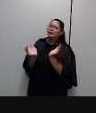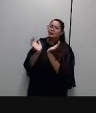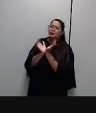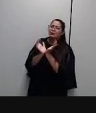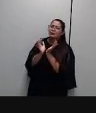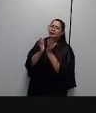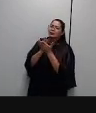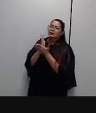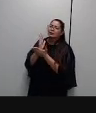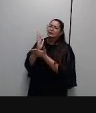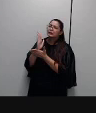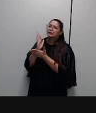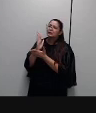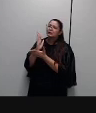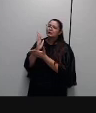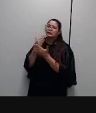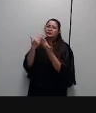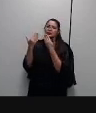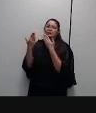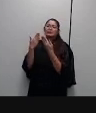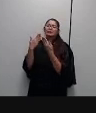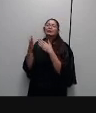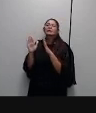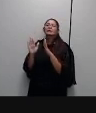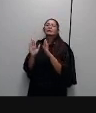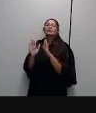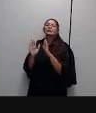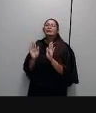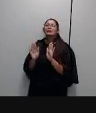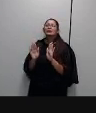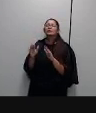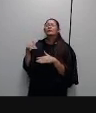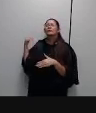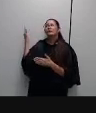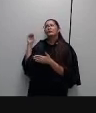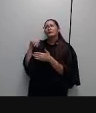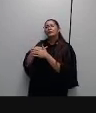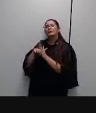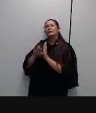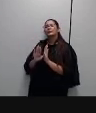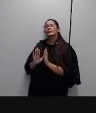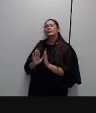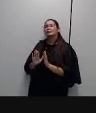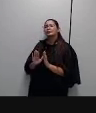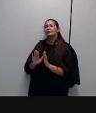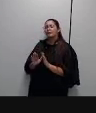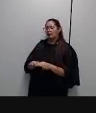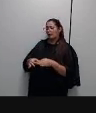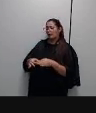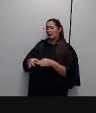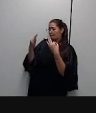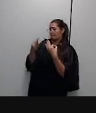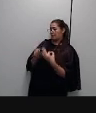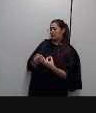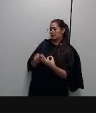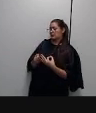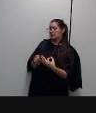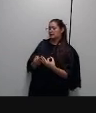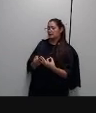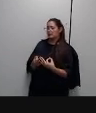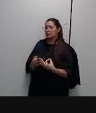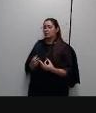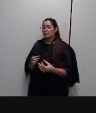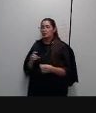sem reflexão o voto do ministro pequeno é a prevalência do chamado argumento ex